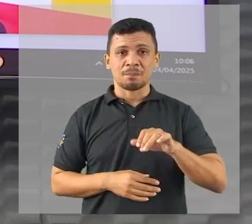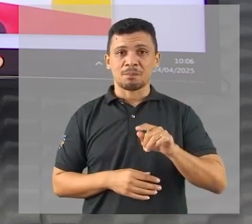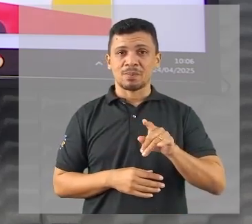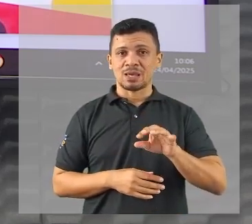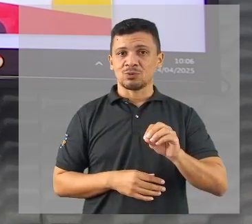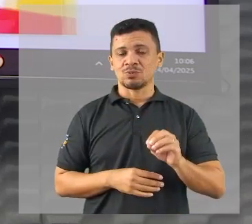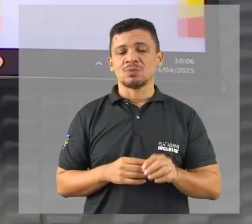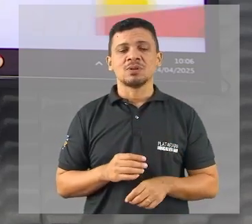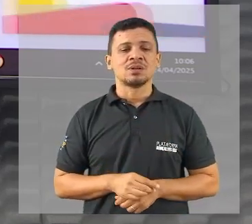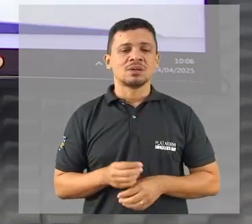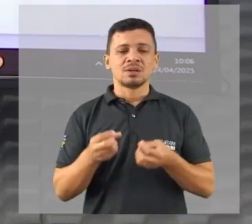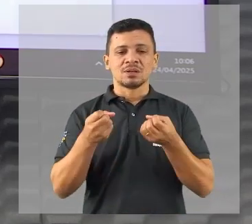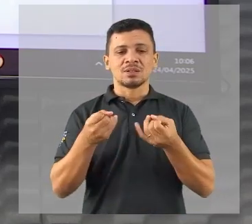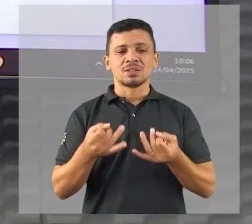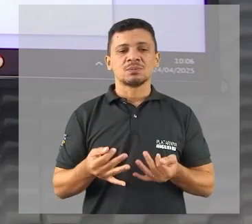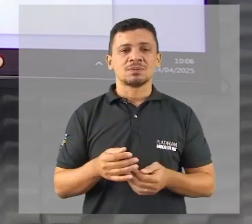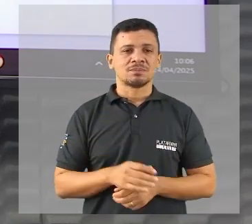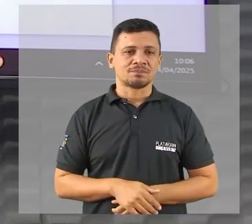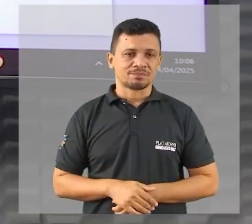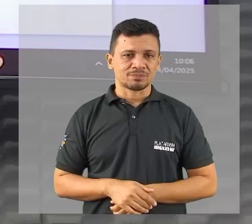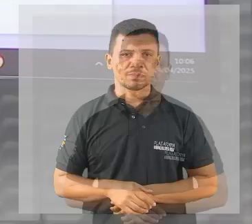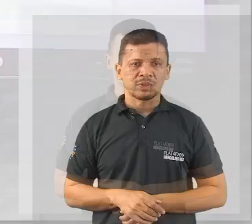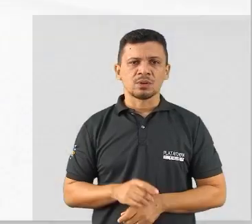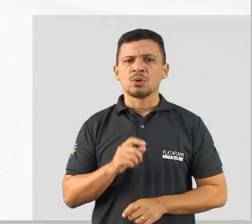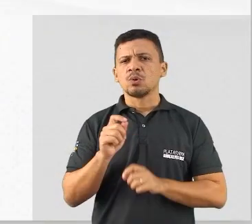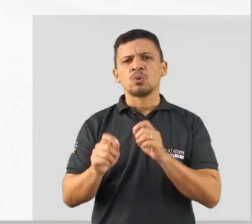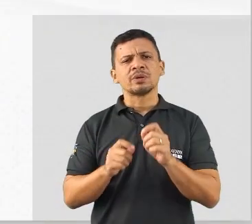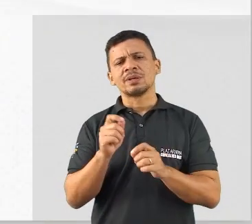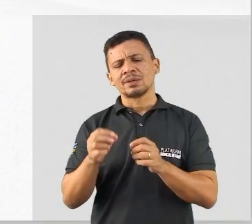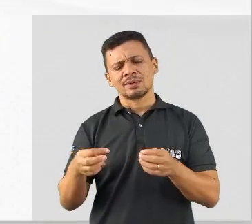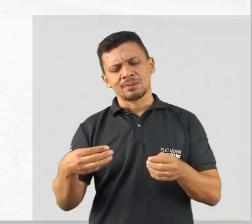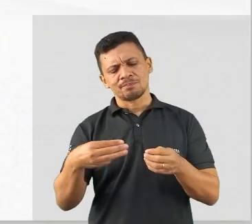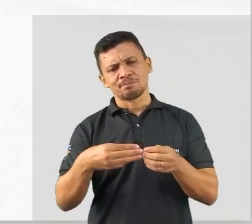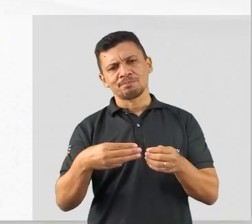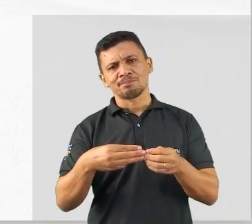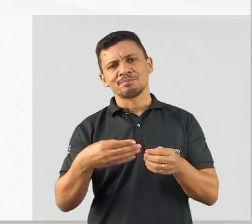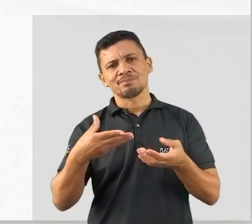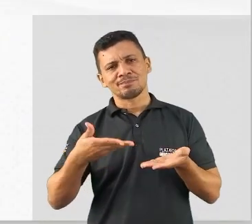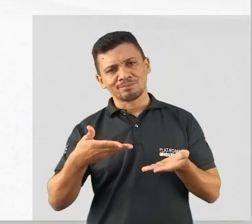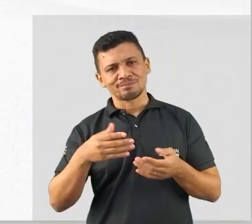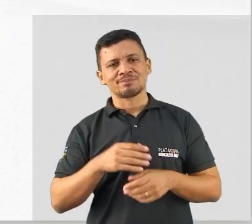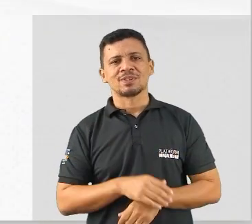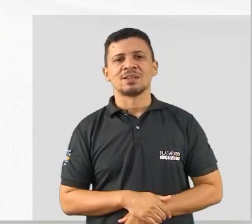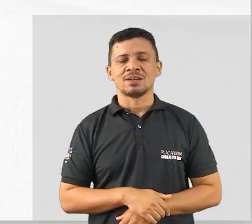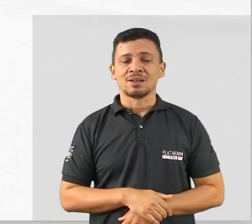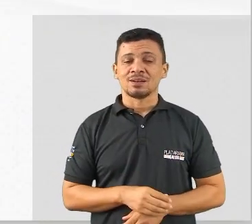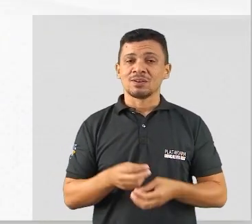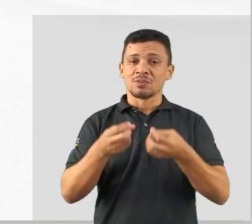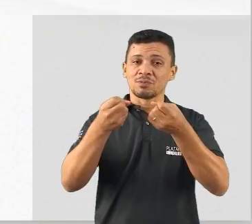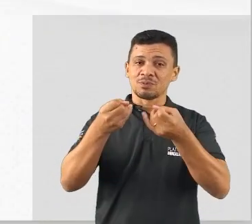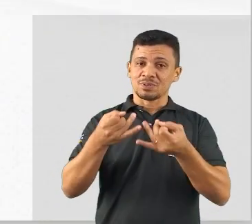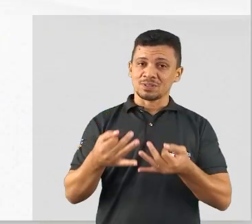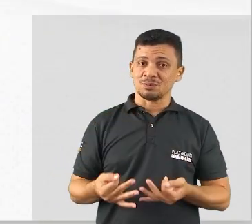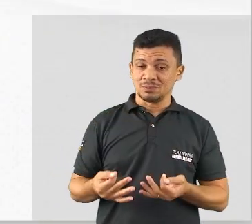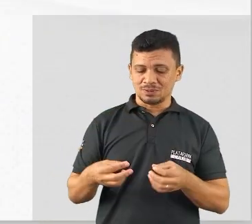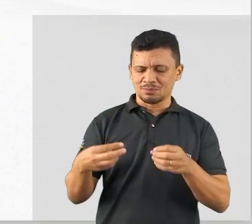pouquinho, pessoal, do que é a célula. A gente vai falar dessa estrutura